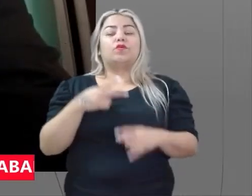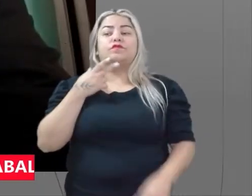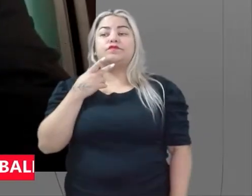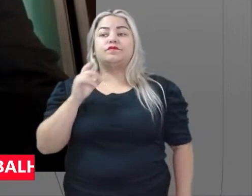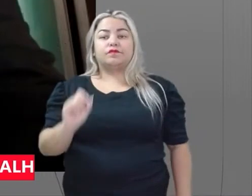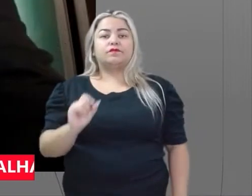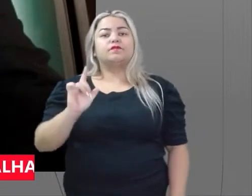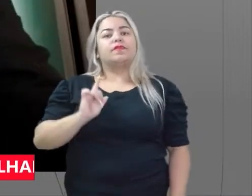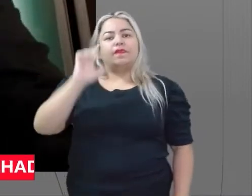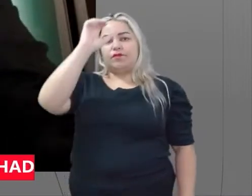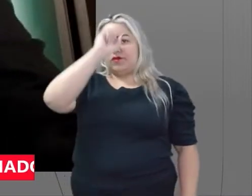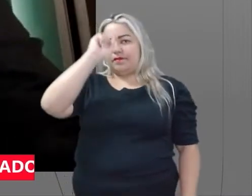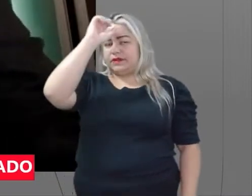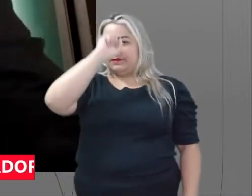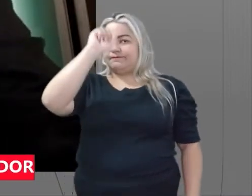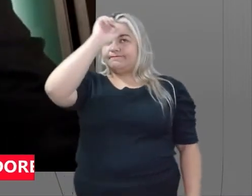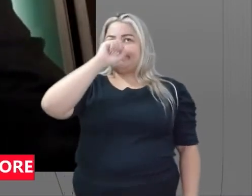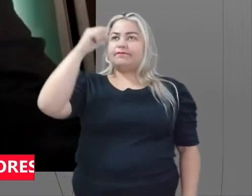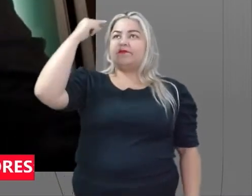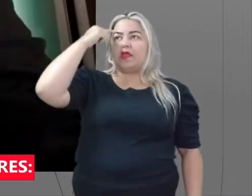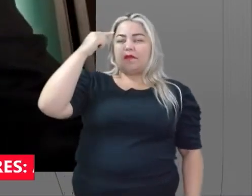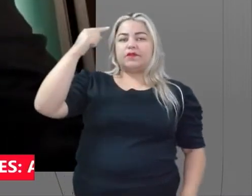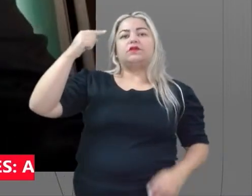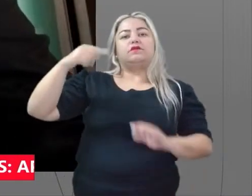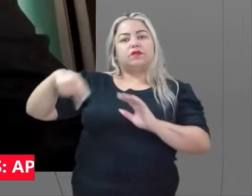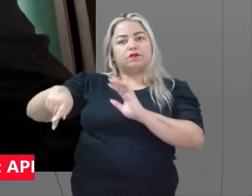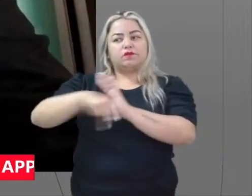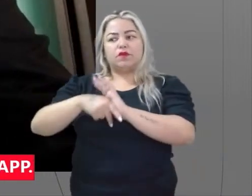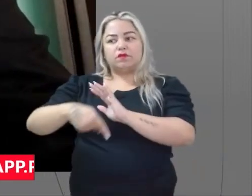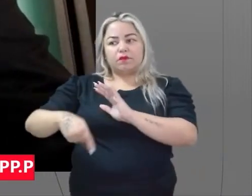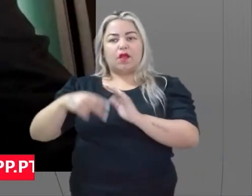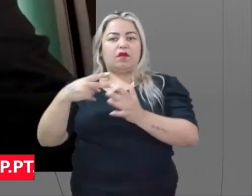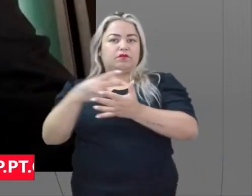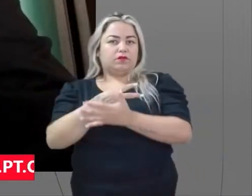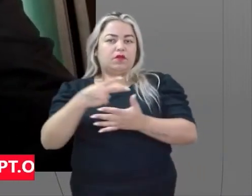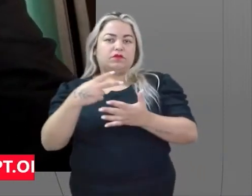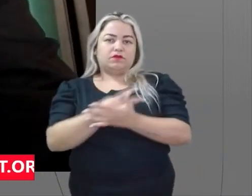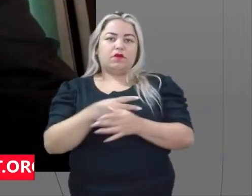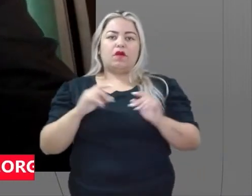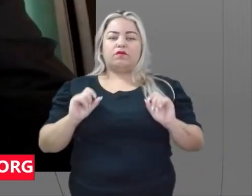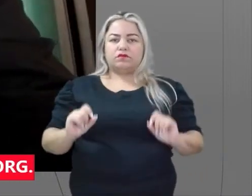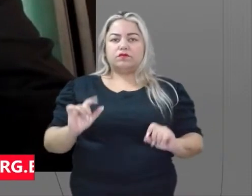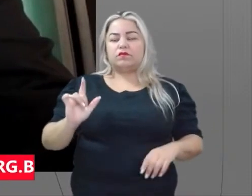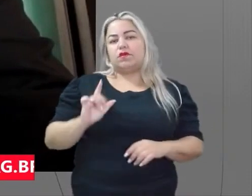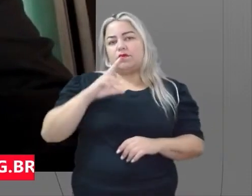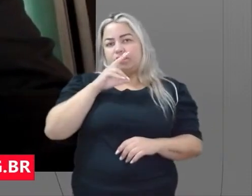tem que aprender a pensar como bloco, porque se funcionar, se tivermos unidades, ficamos muito mais